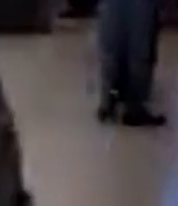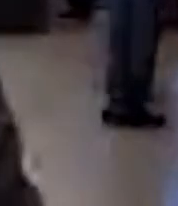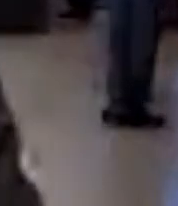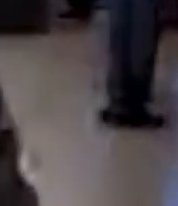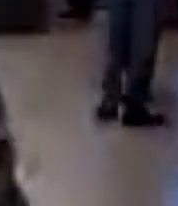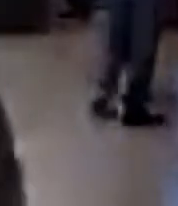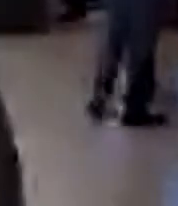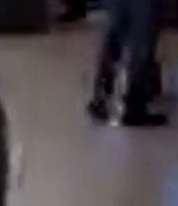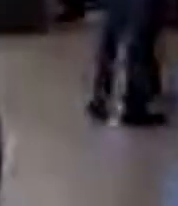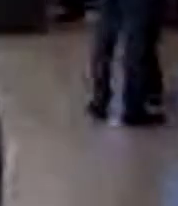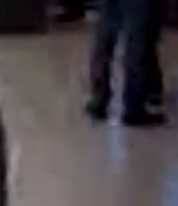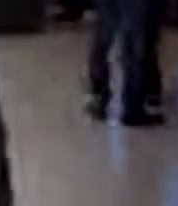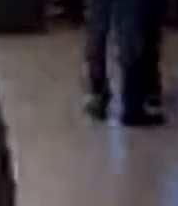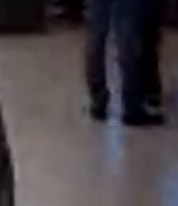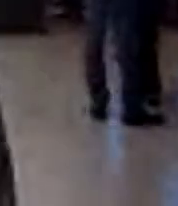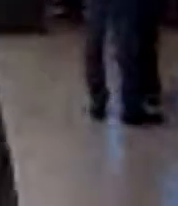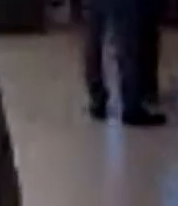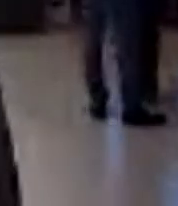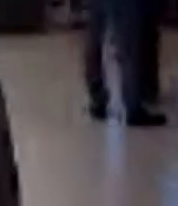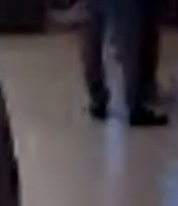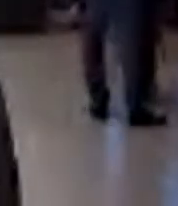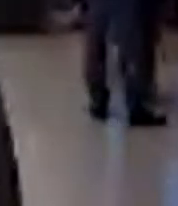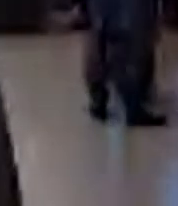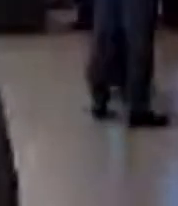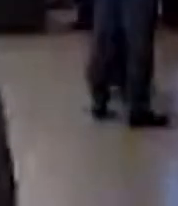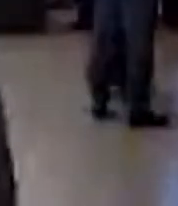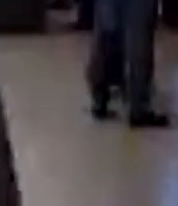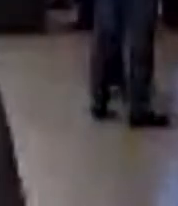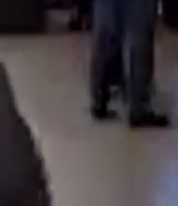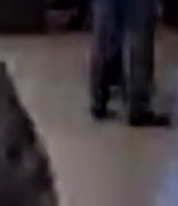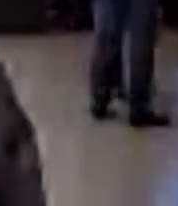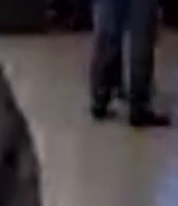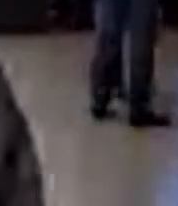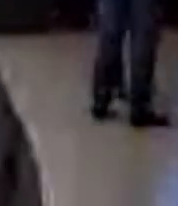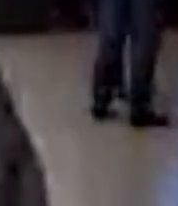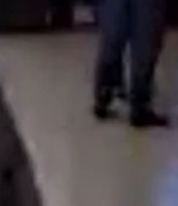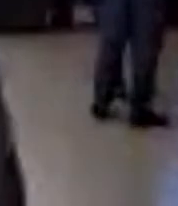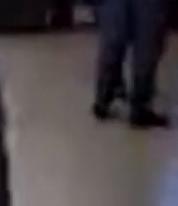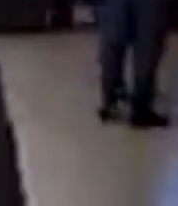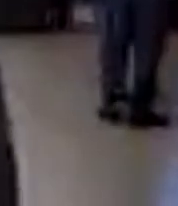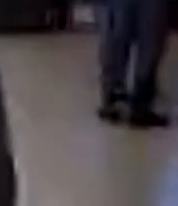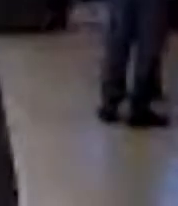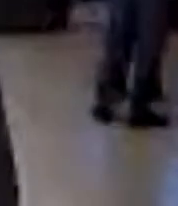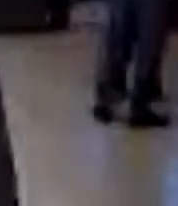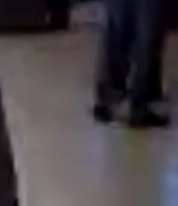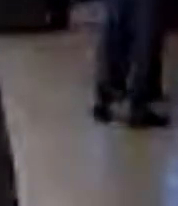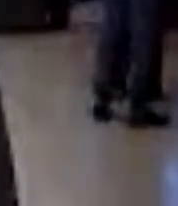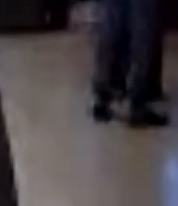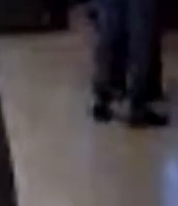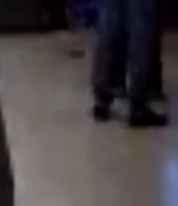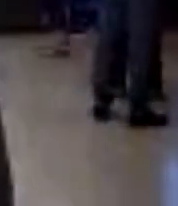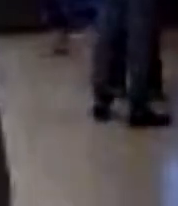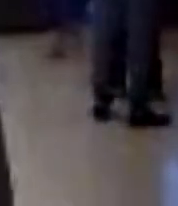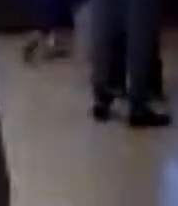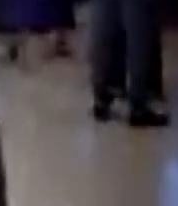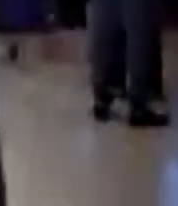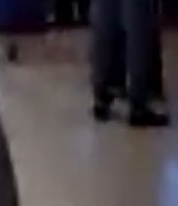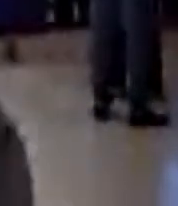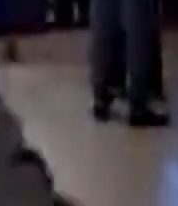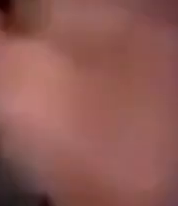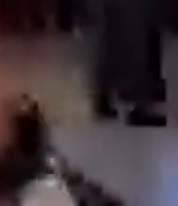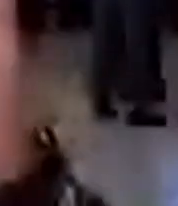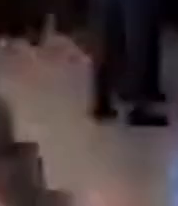já trabalha muito mas às 9 horas da manhã ela vai estar com a gente passando tudo a limpo deixes e de outros fatos importantes aqui do país